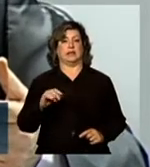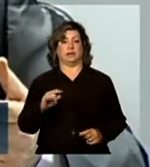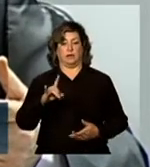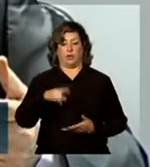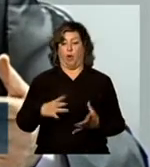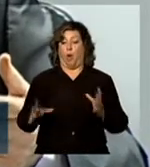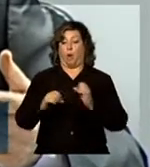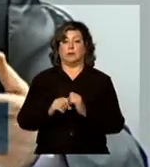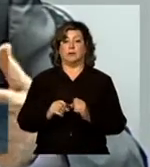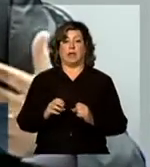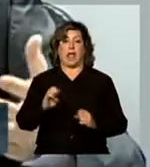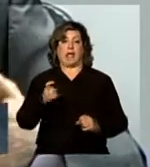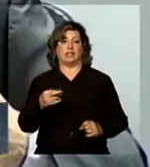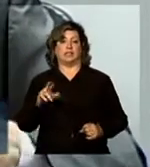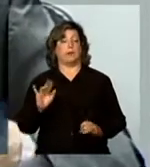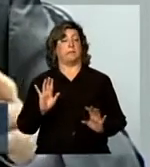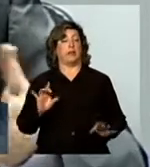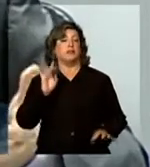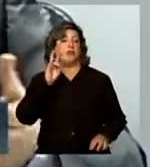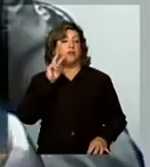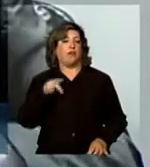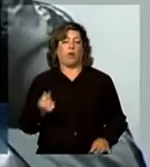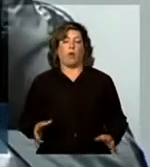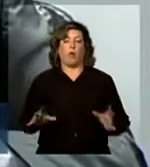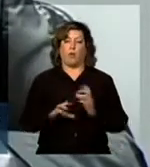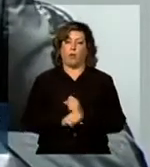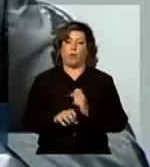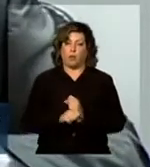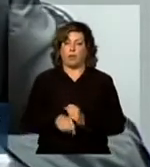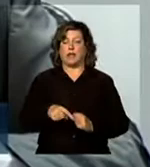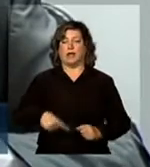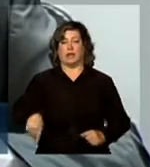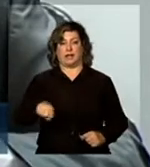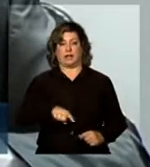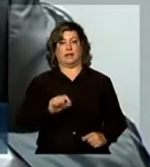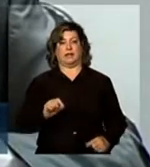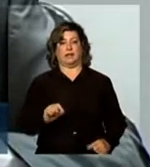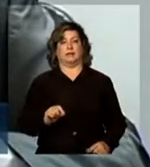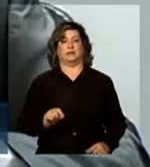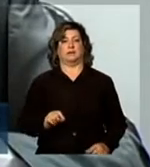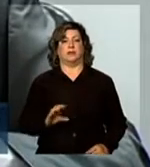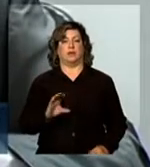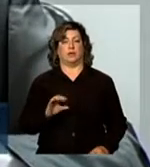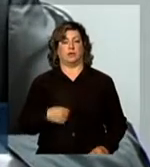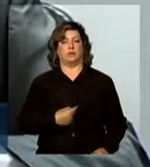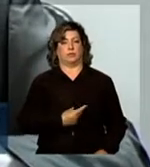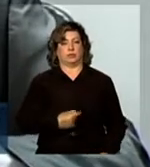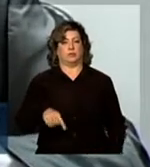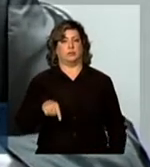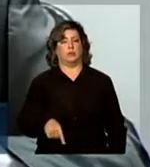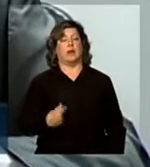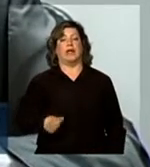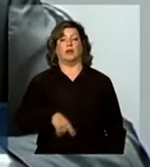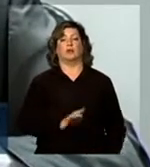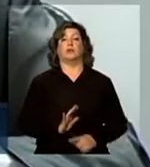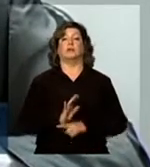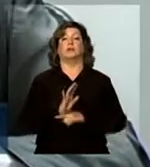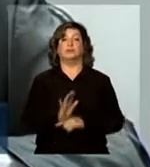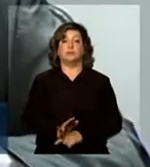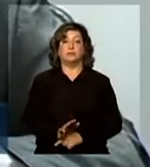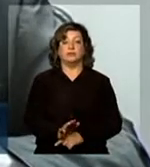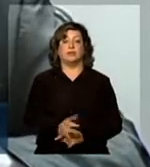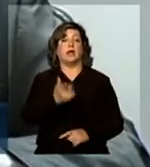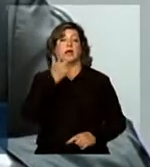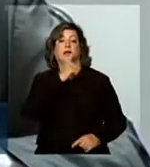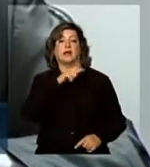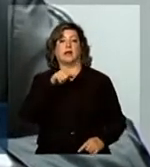tá certo? Mas é só olhar as contas, elas são consistentes e elas nos permitirão